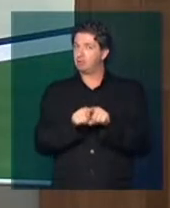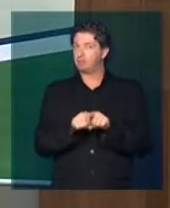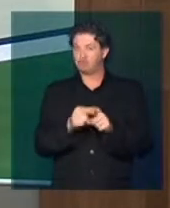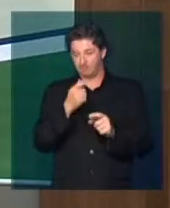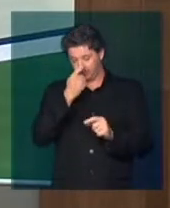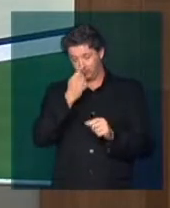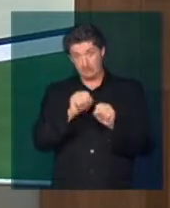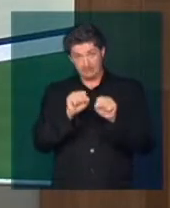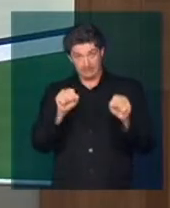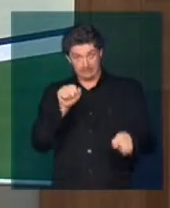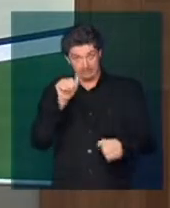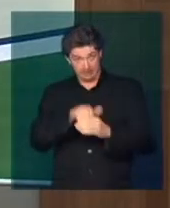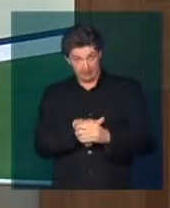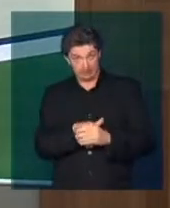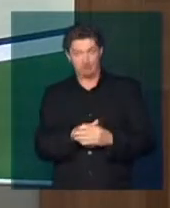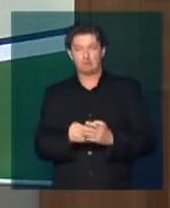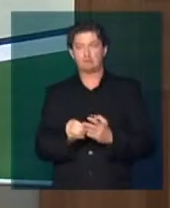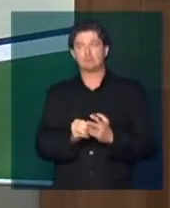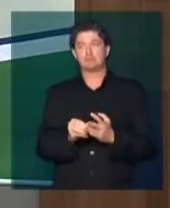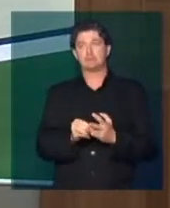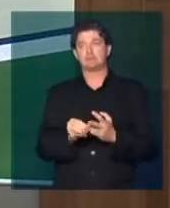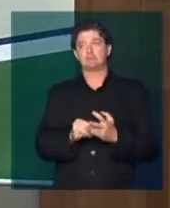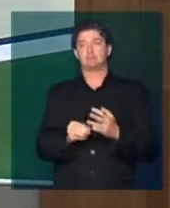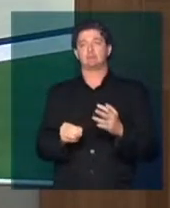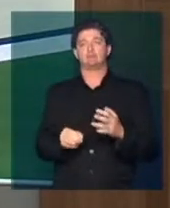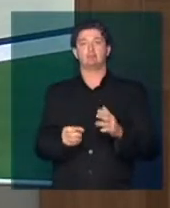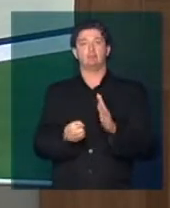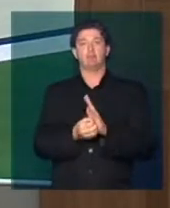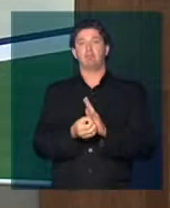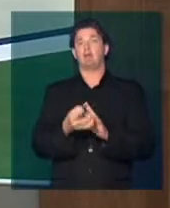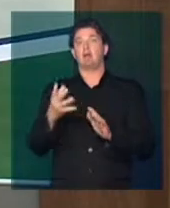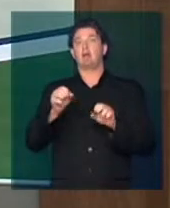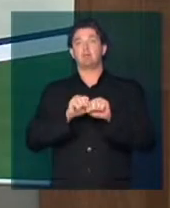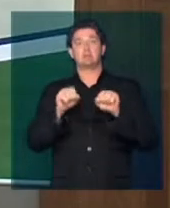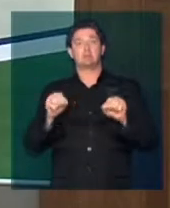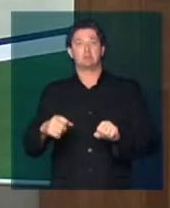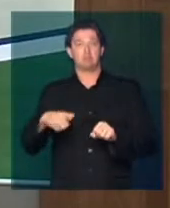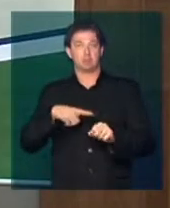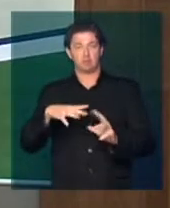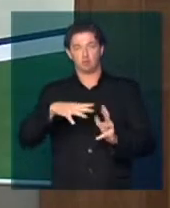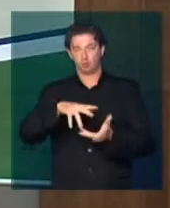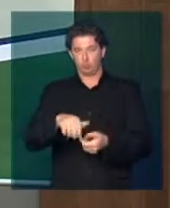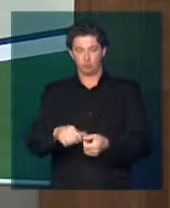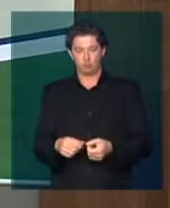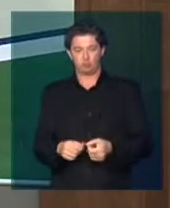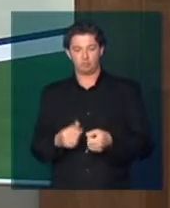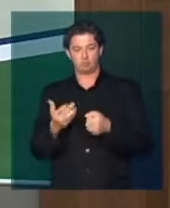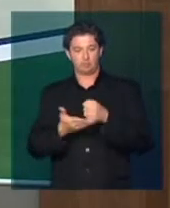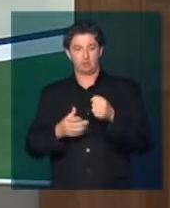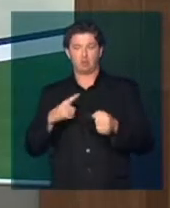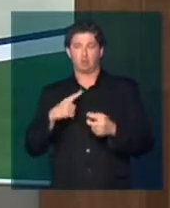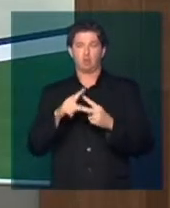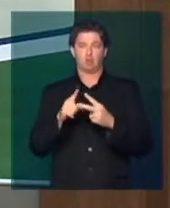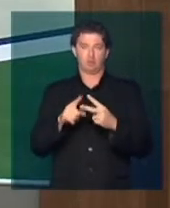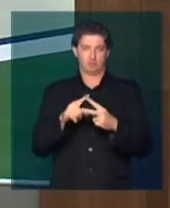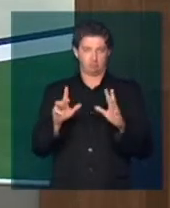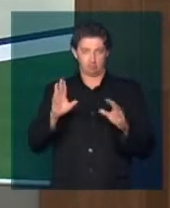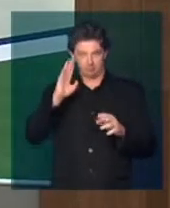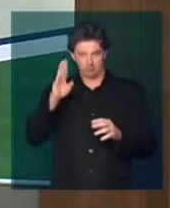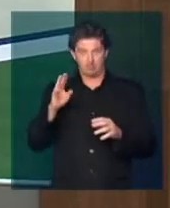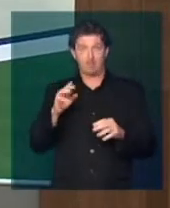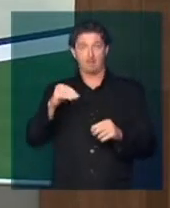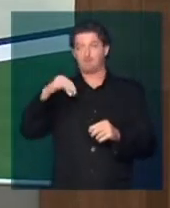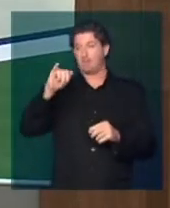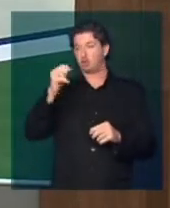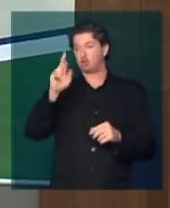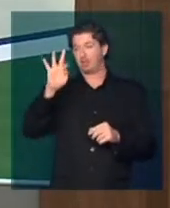O sistema eleitoral, são N sistemas eleitorais que existem no mundo. Basicamente, nós temos dois. O